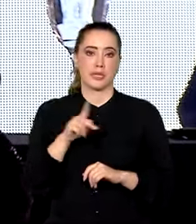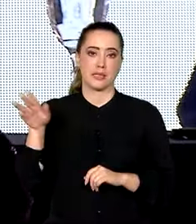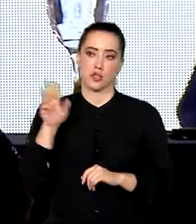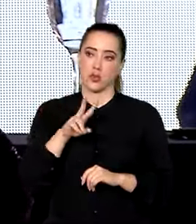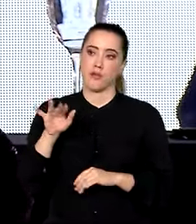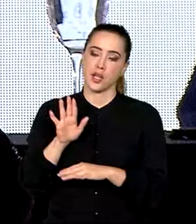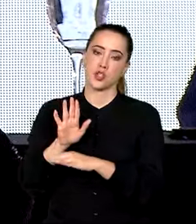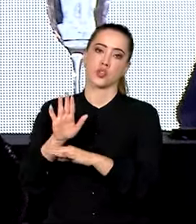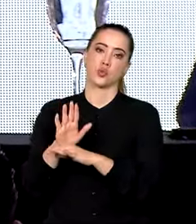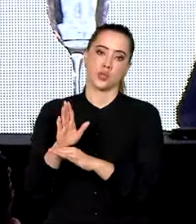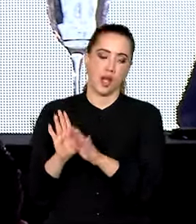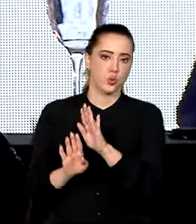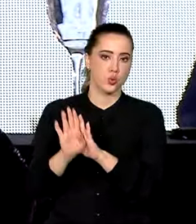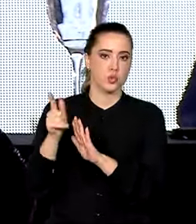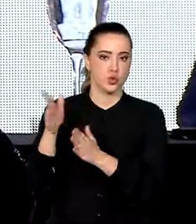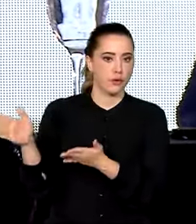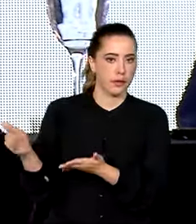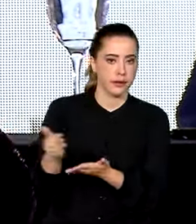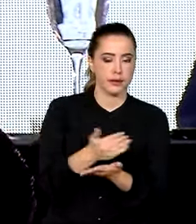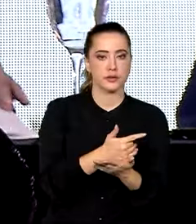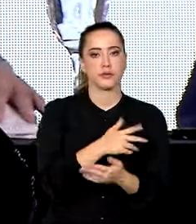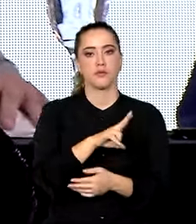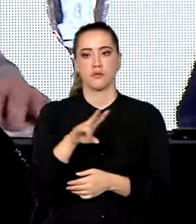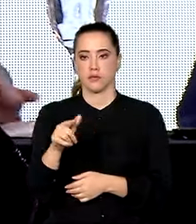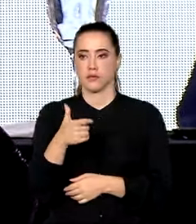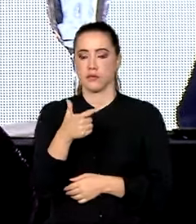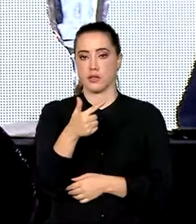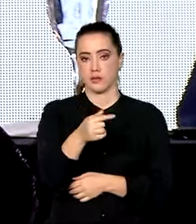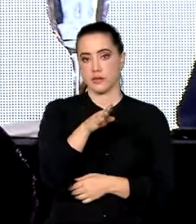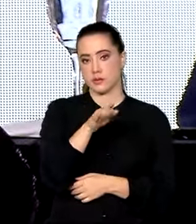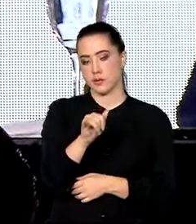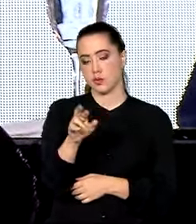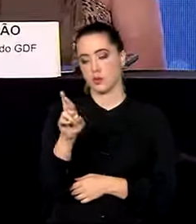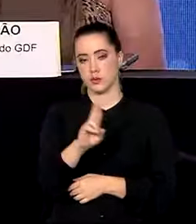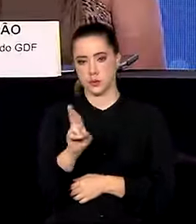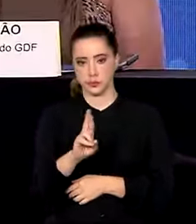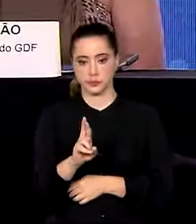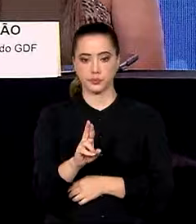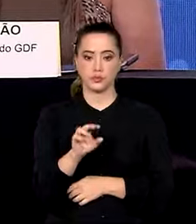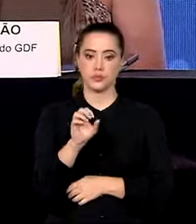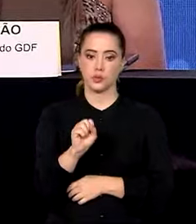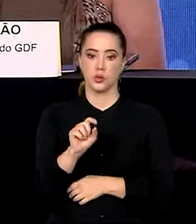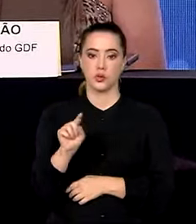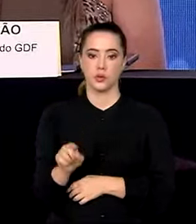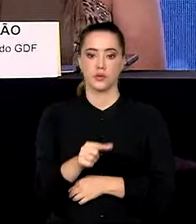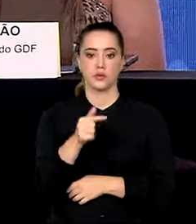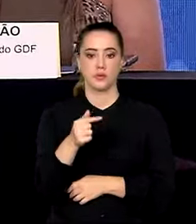a recuperar. Então serão 27 bilhões de reais,